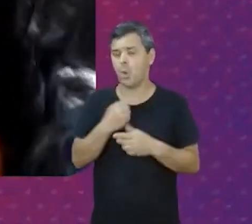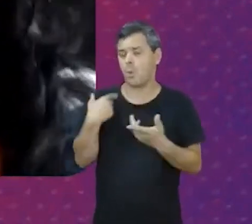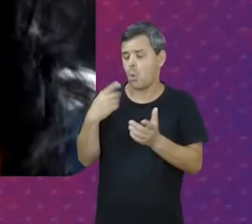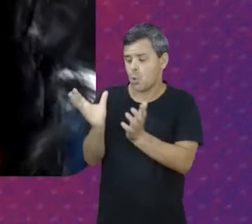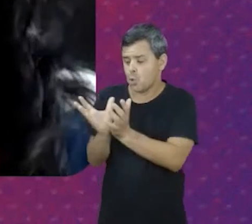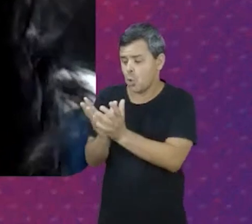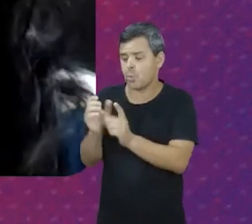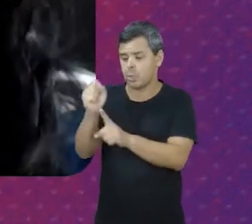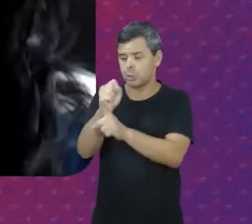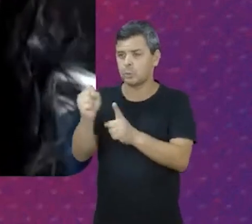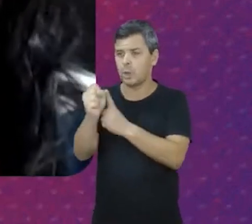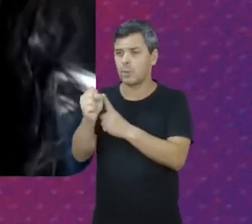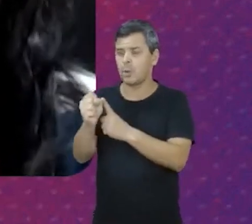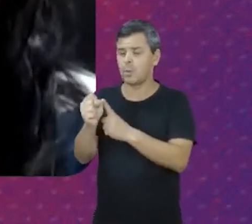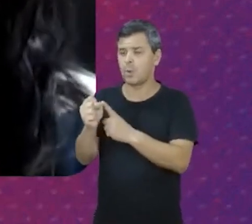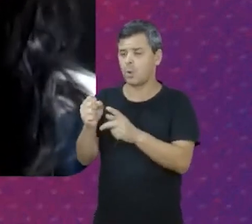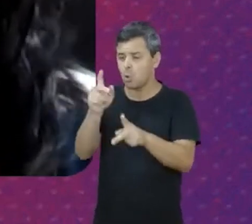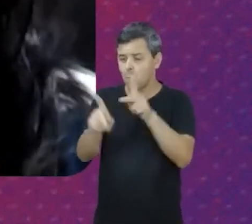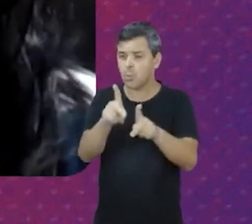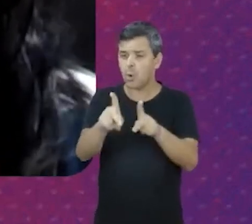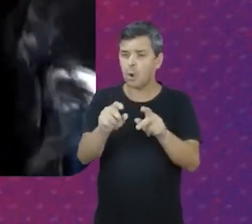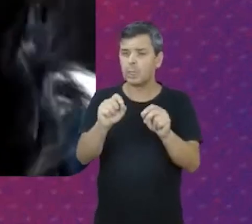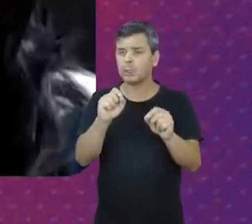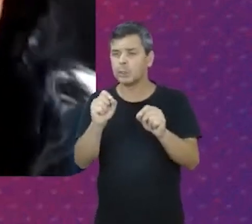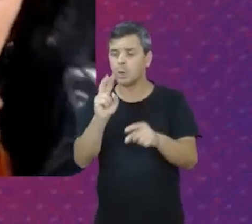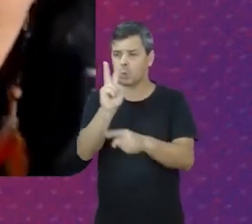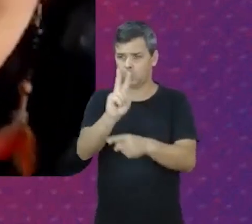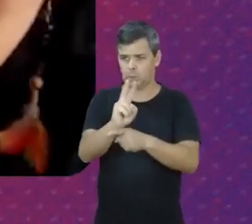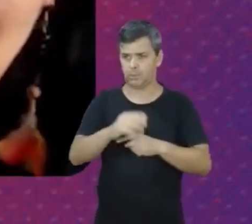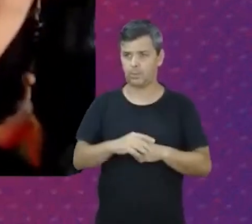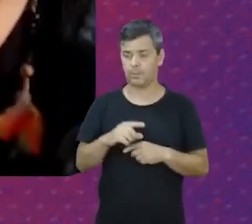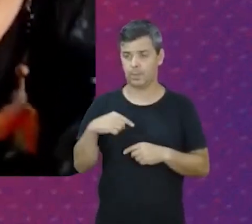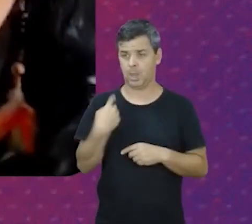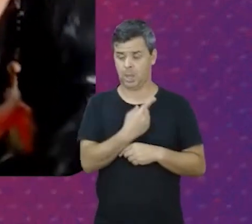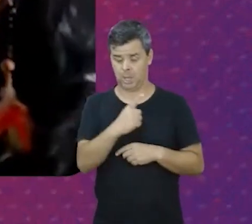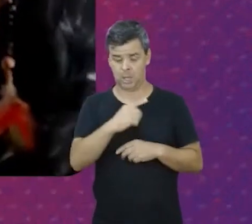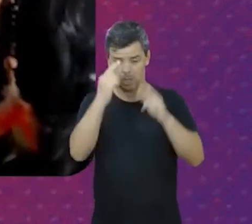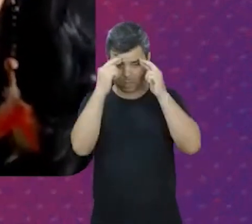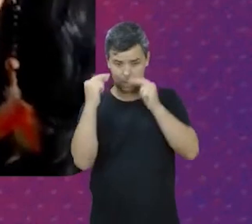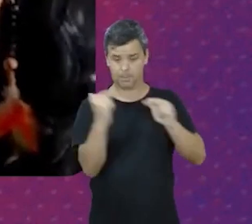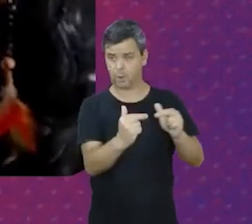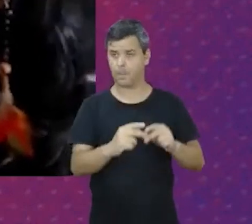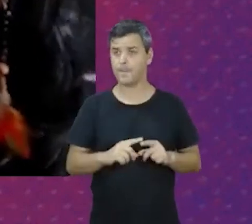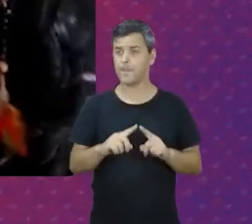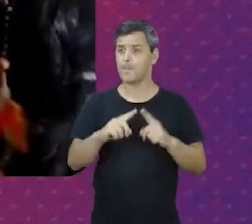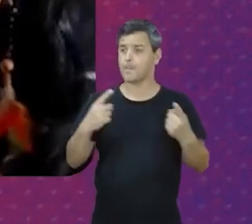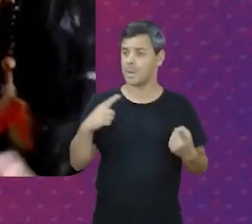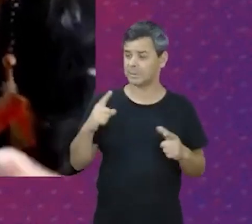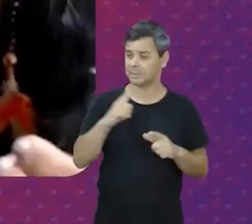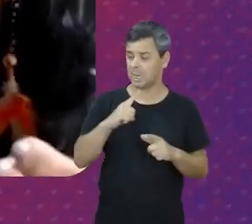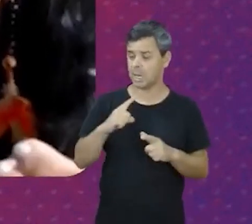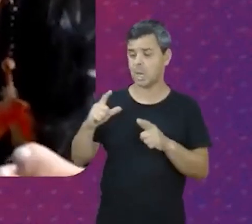que enxerga o nosso povo como um povo guardião. e que tem esse respeito. Mas os